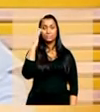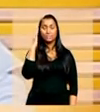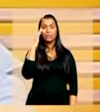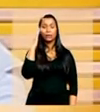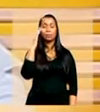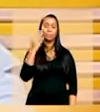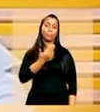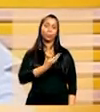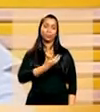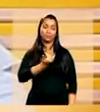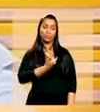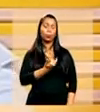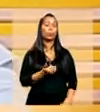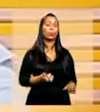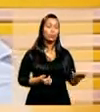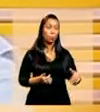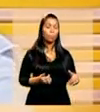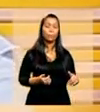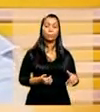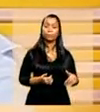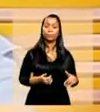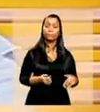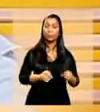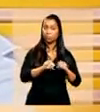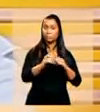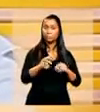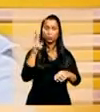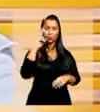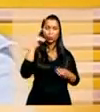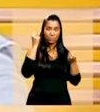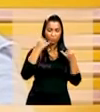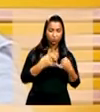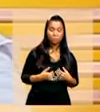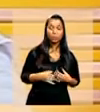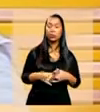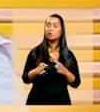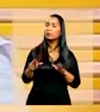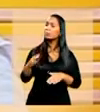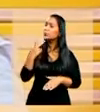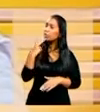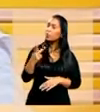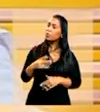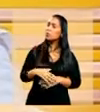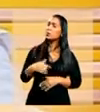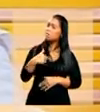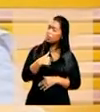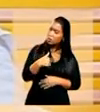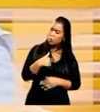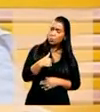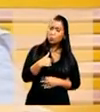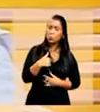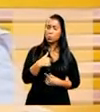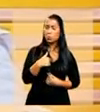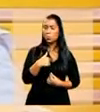uma colega minha falou assim para mim uma vez, eu dei uma oficina de contador de história e ela falou assim, eu